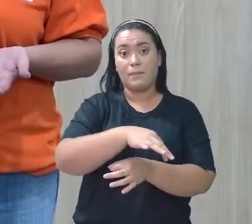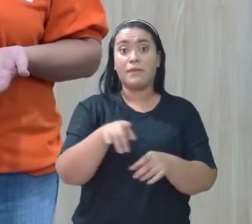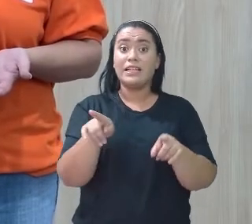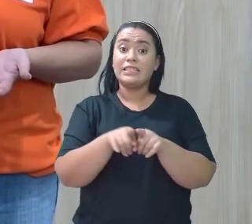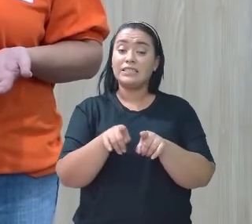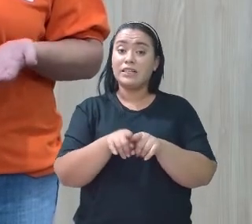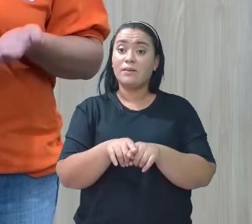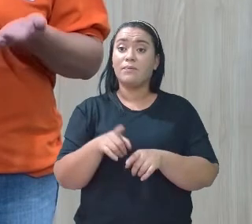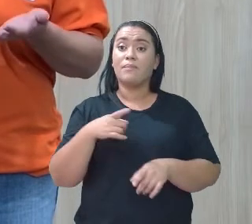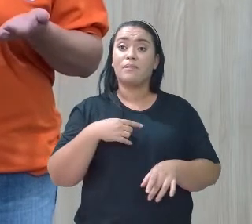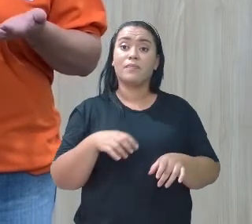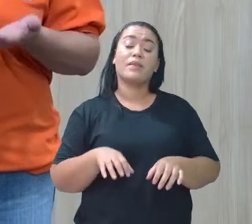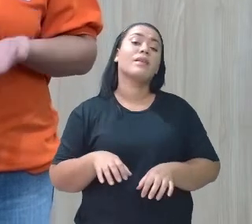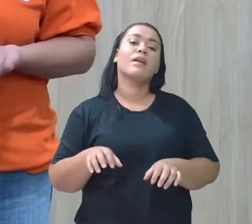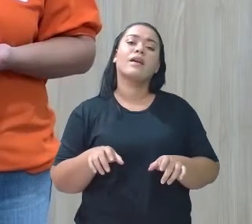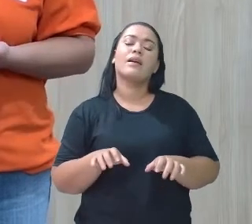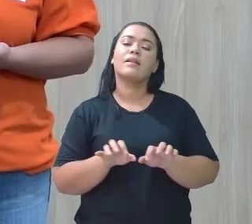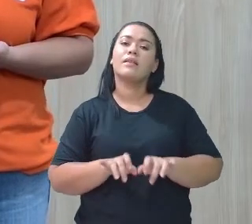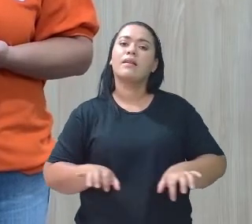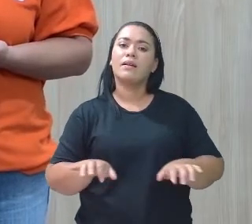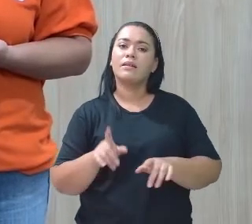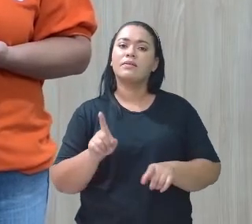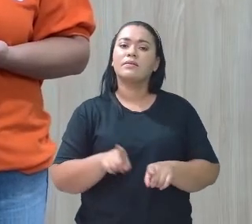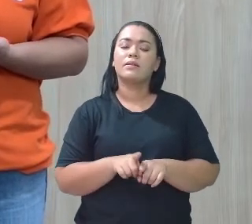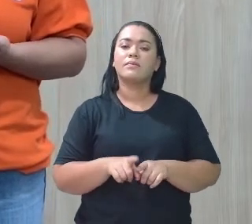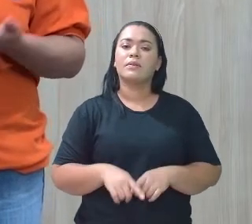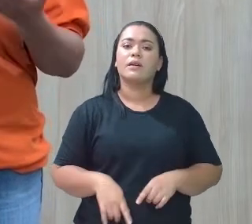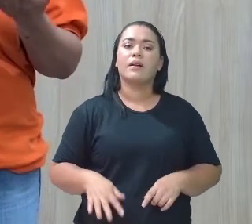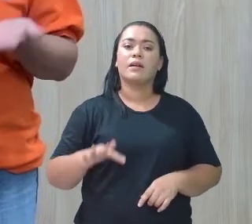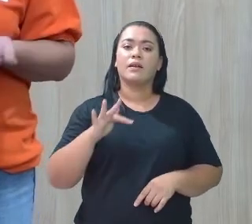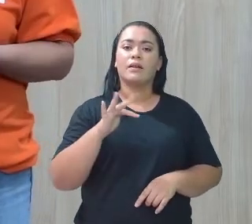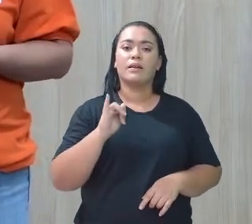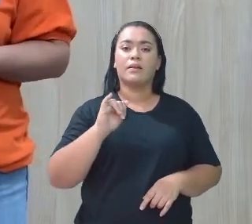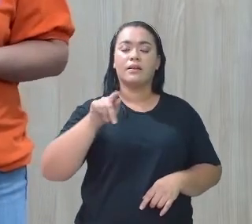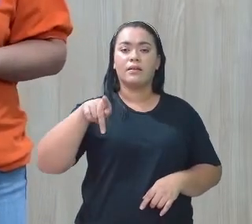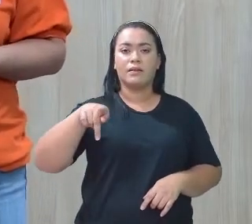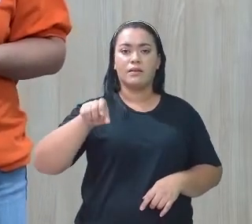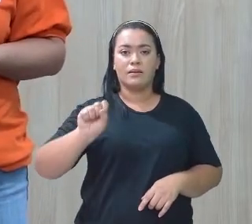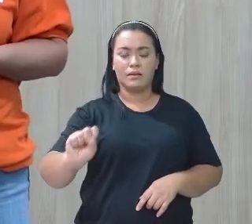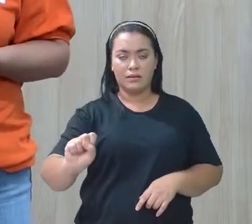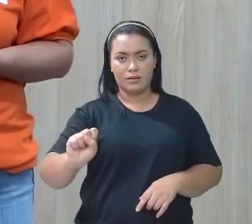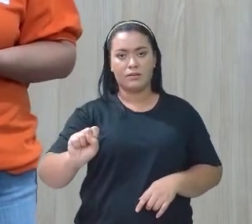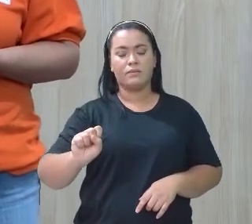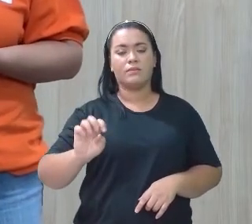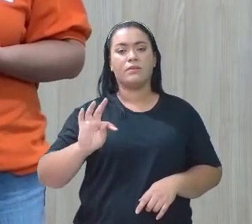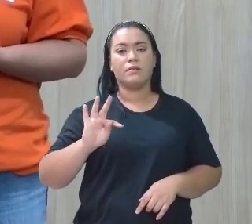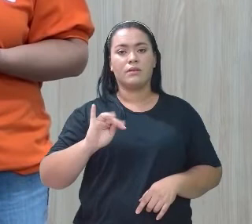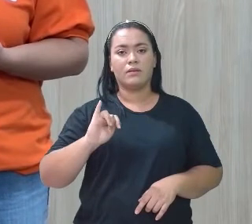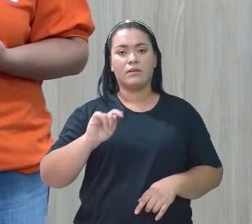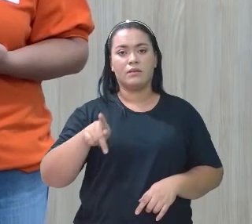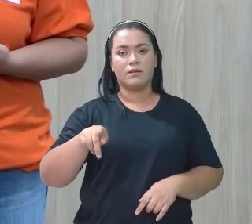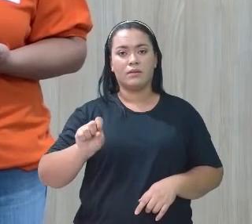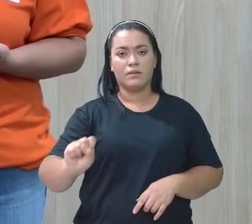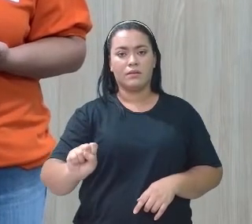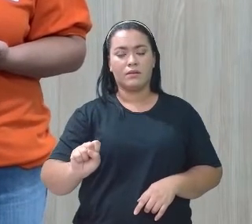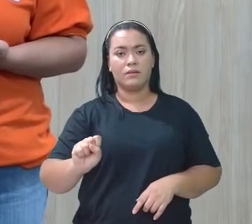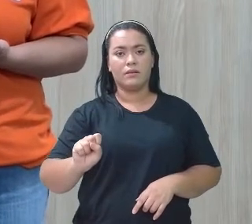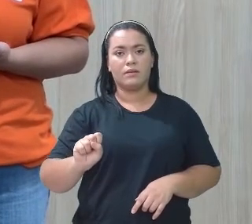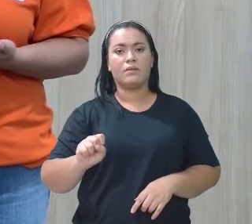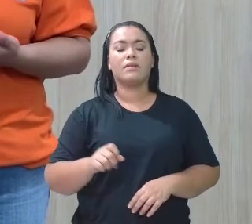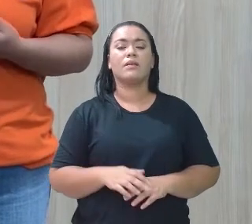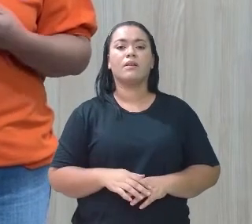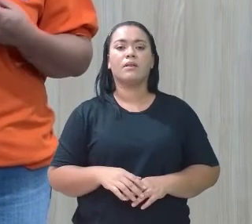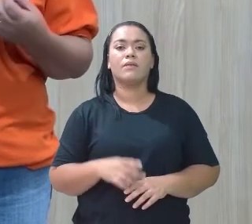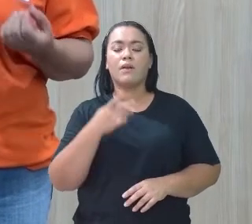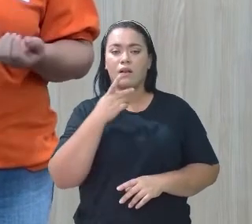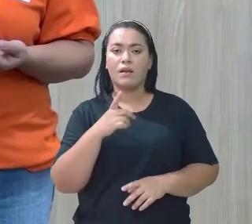teclado TICS, que na Prefeitura do Recife tem, eu não coloquei aí, mas temos em algumas escolas o teclado